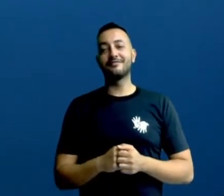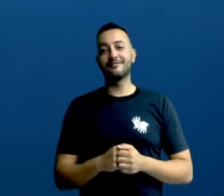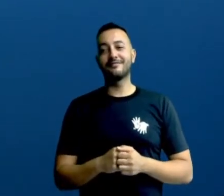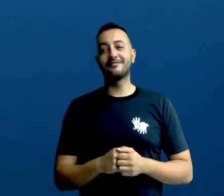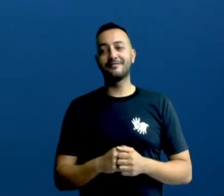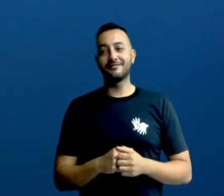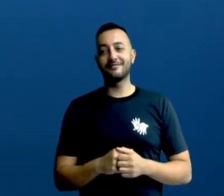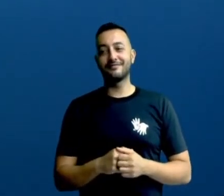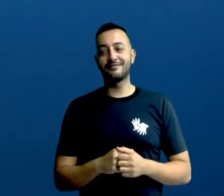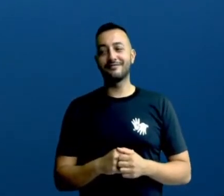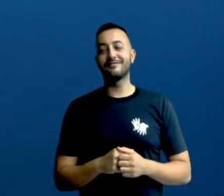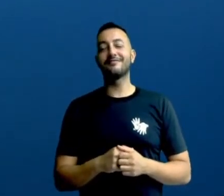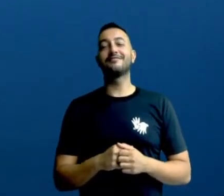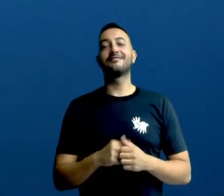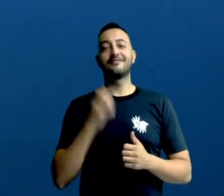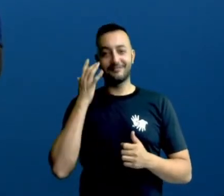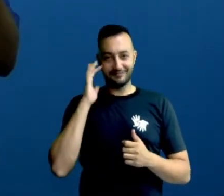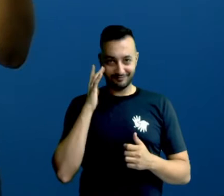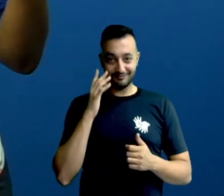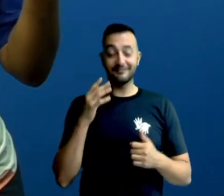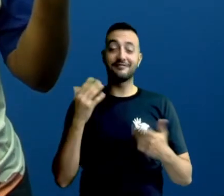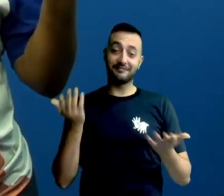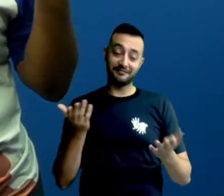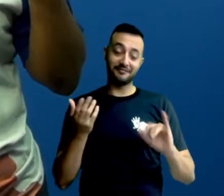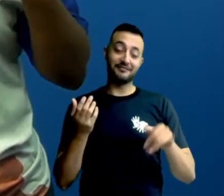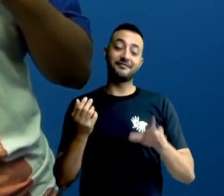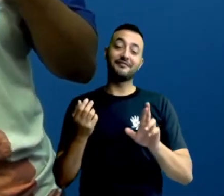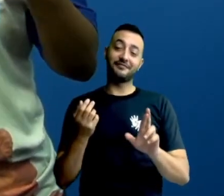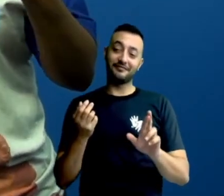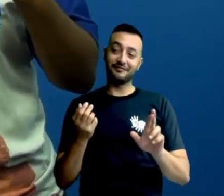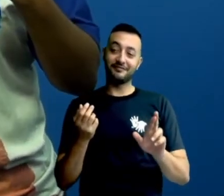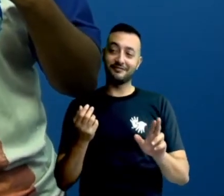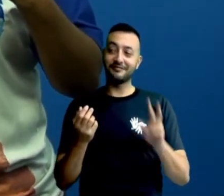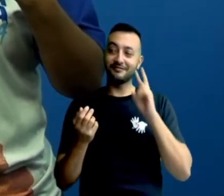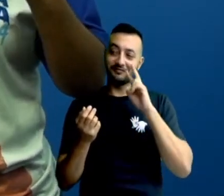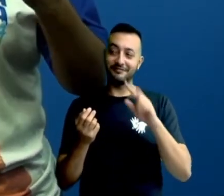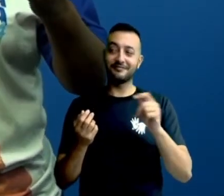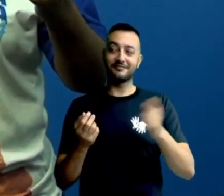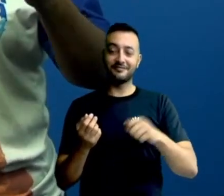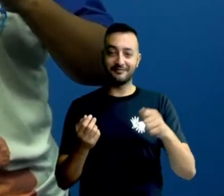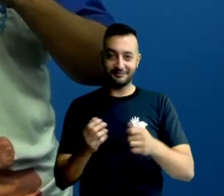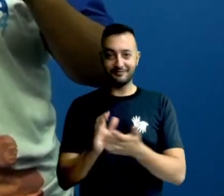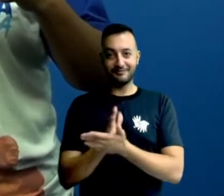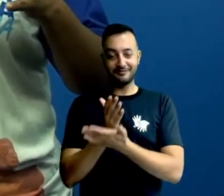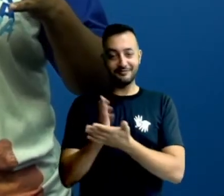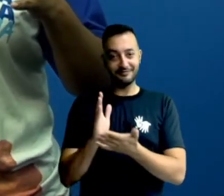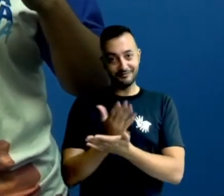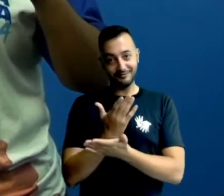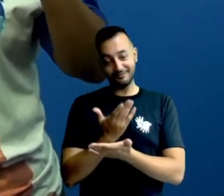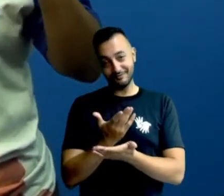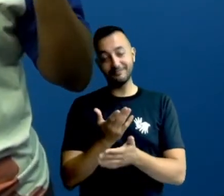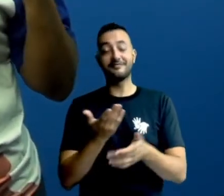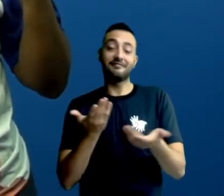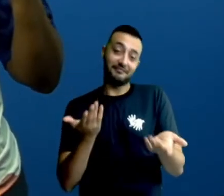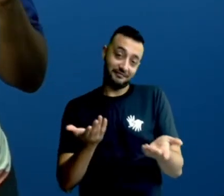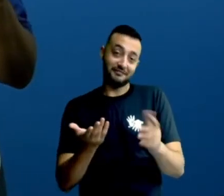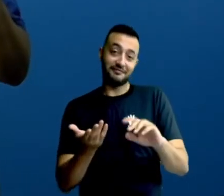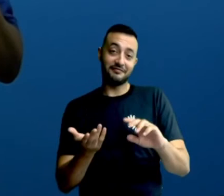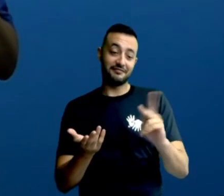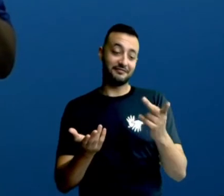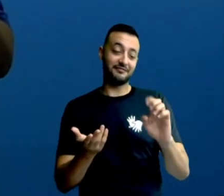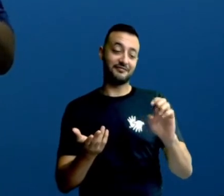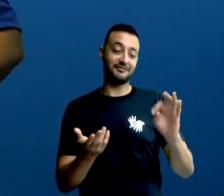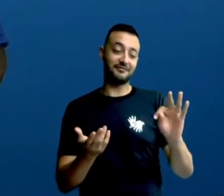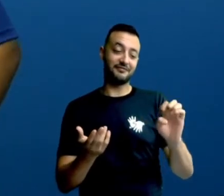Então você acha que é? Bom, Júnior disse que como ele consegue ver separado o gelo e a água, ele disse que acha que